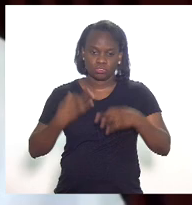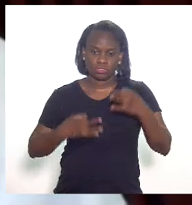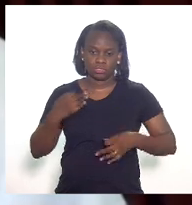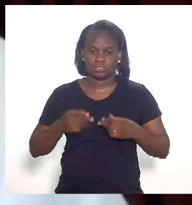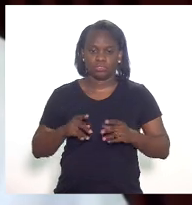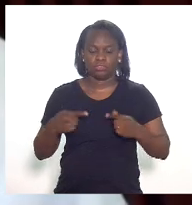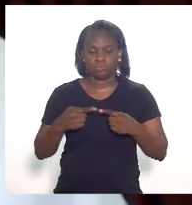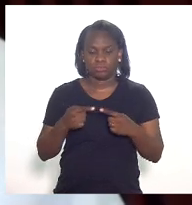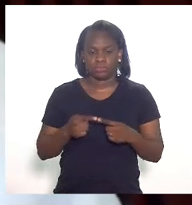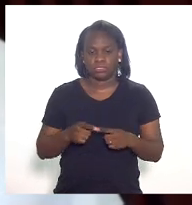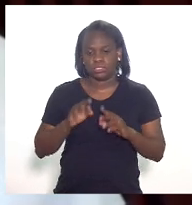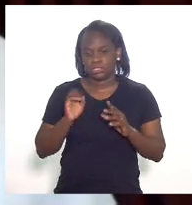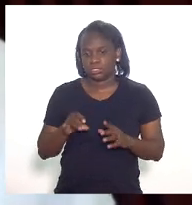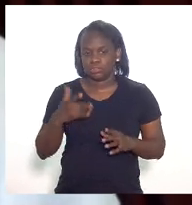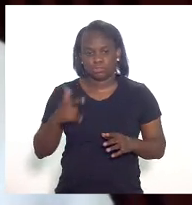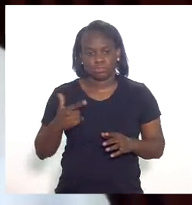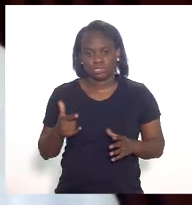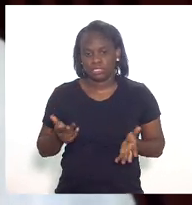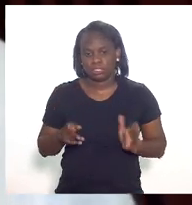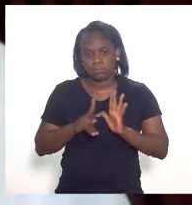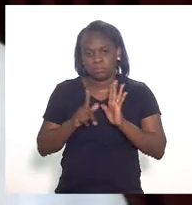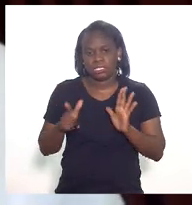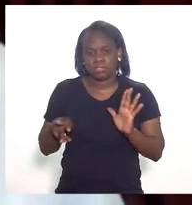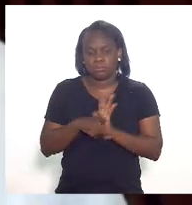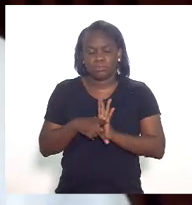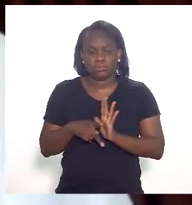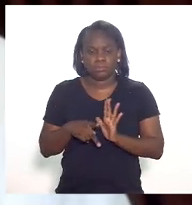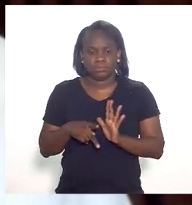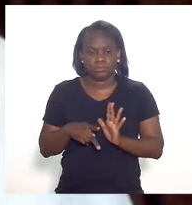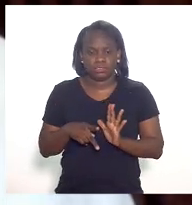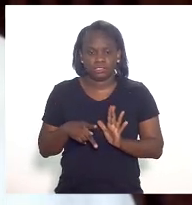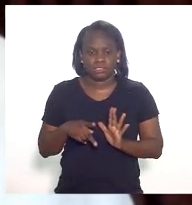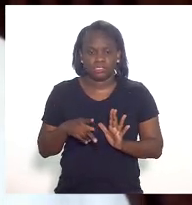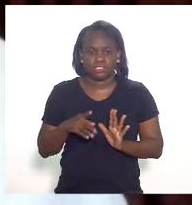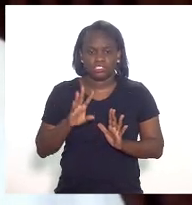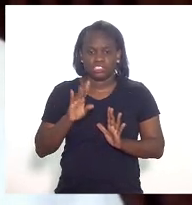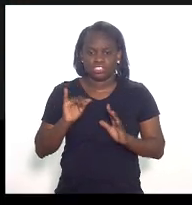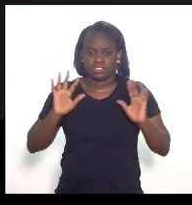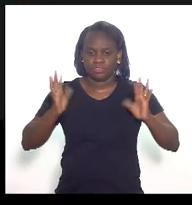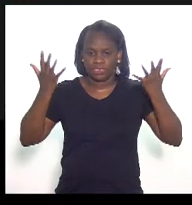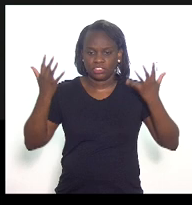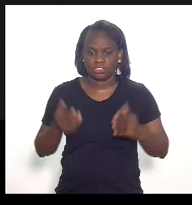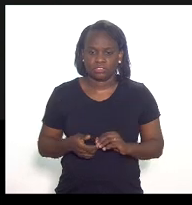juridicidade, caso não haja... É um PL de data comemorativa.